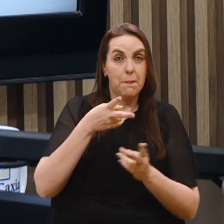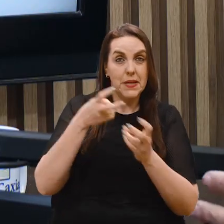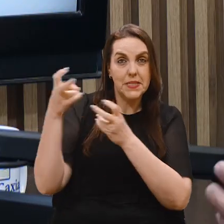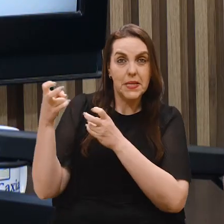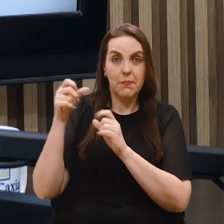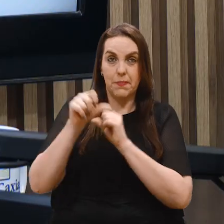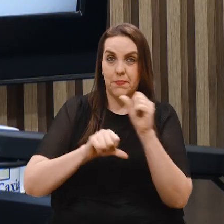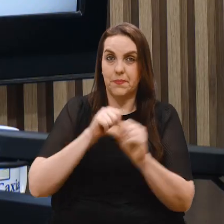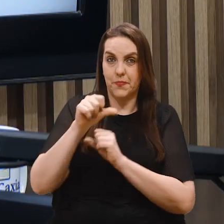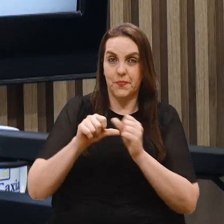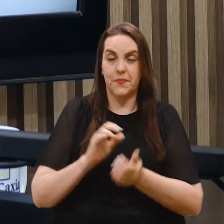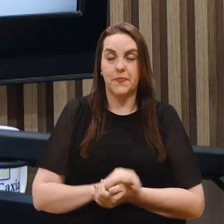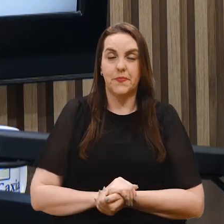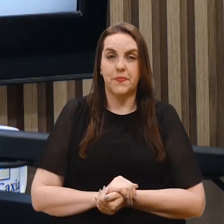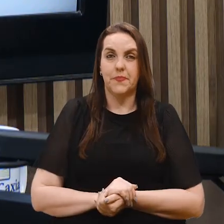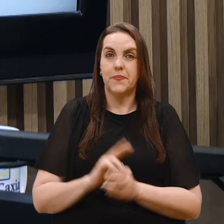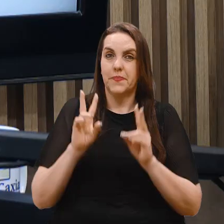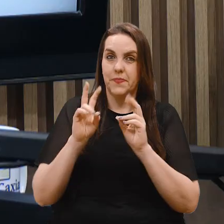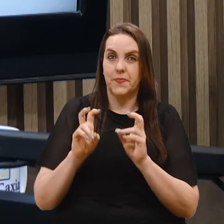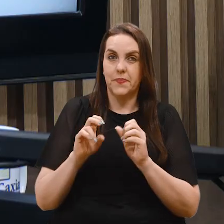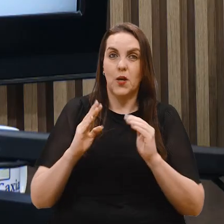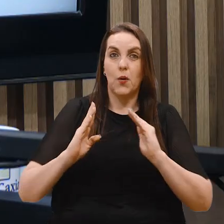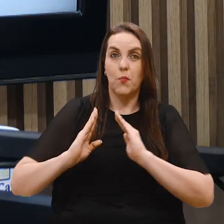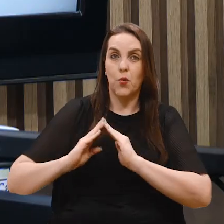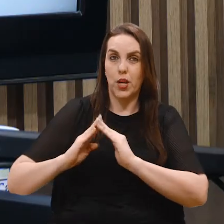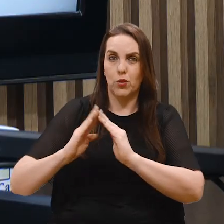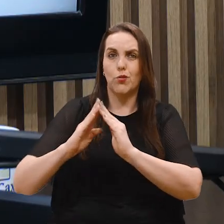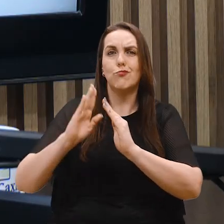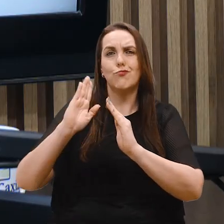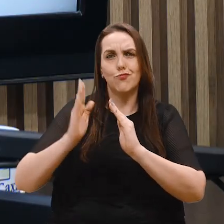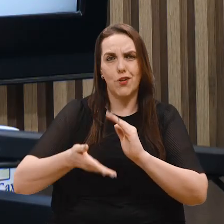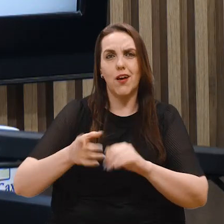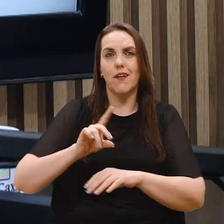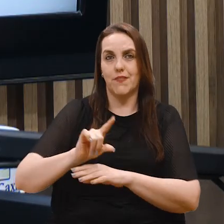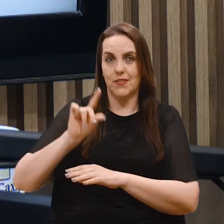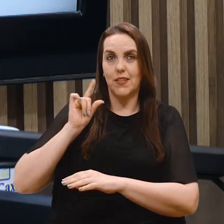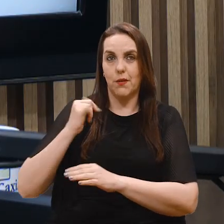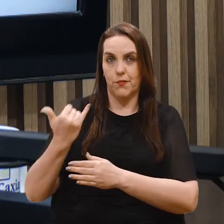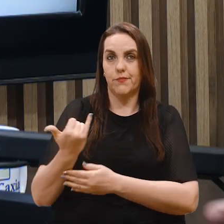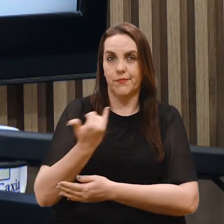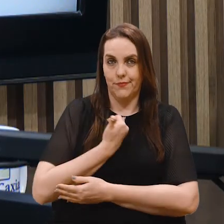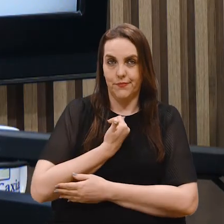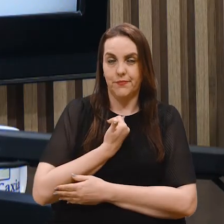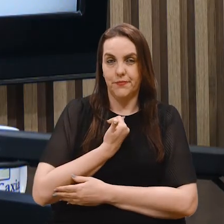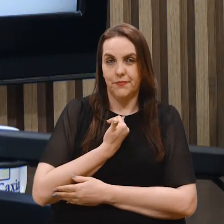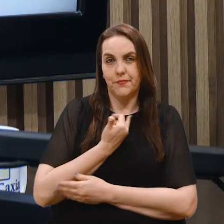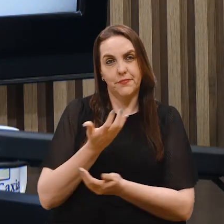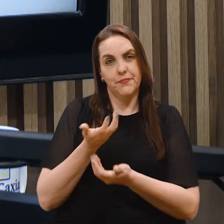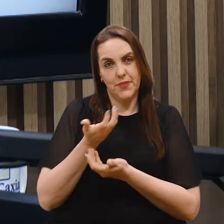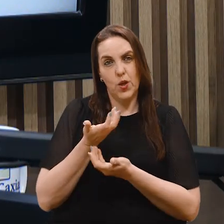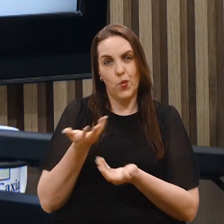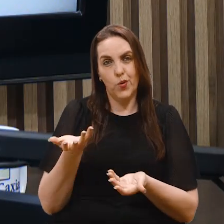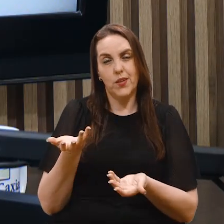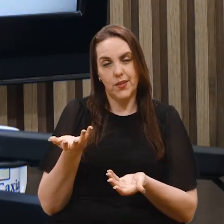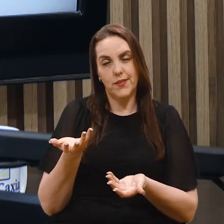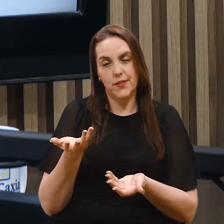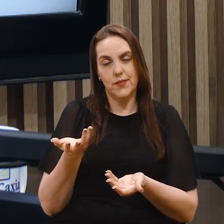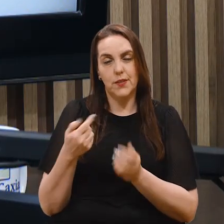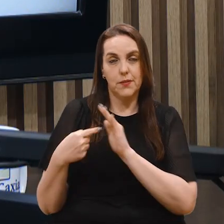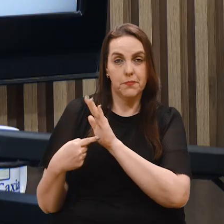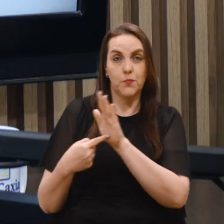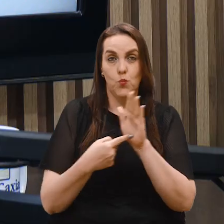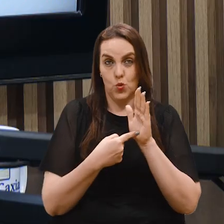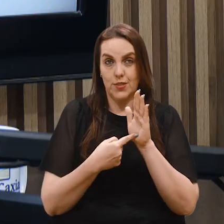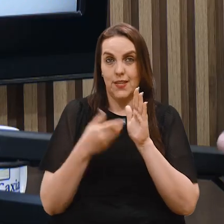né? E nessa questão ali, os moradores já faz um tempinho vieram me falar e eu quis que fosse mostrado aquilo